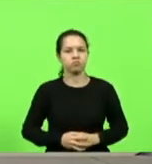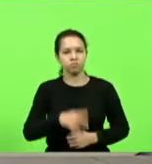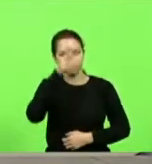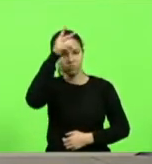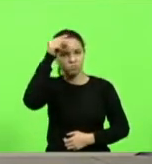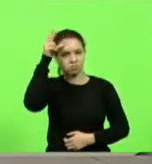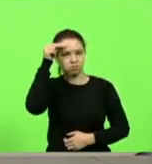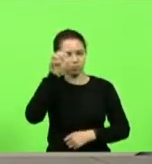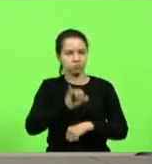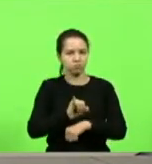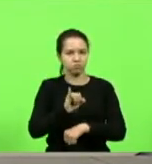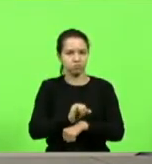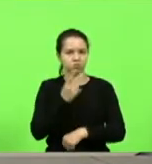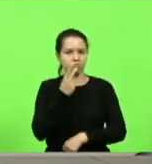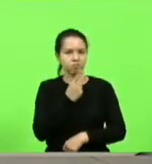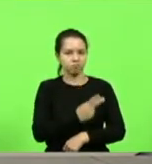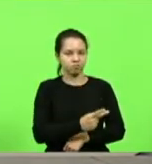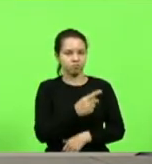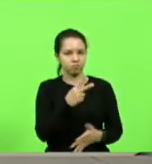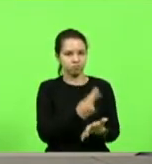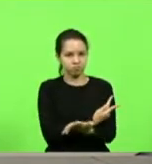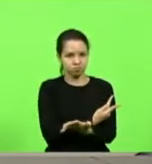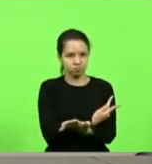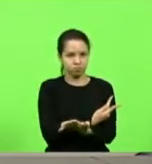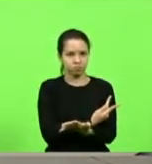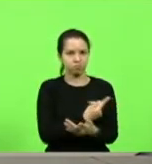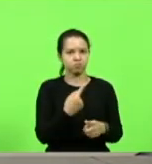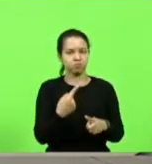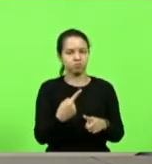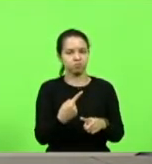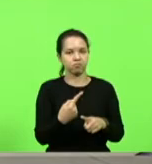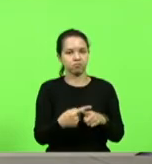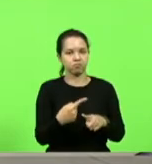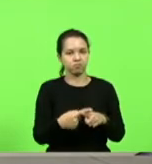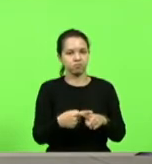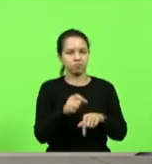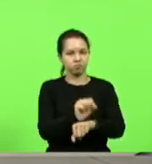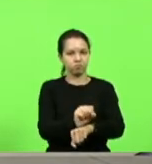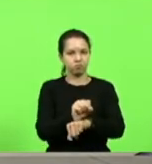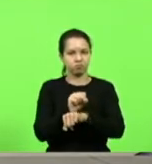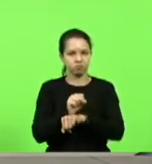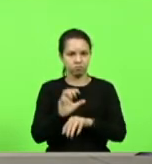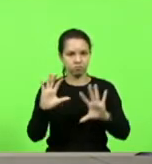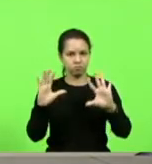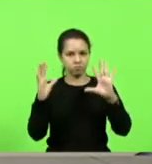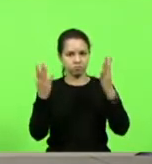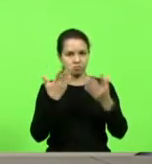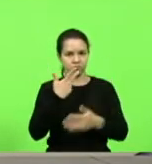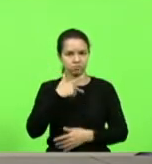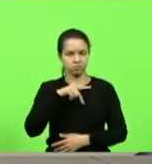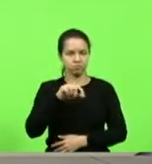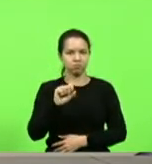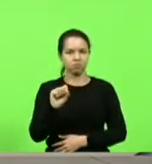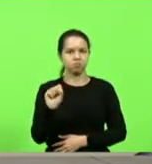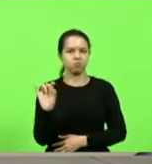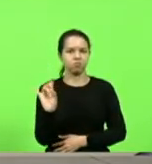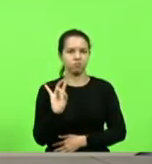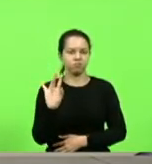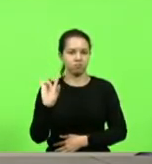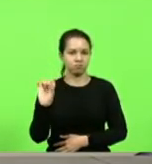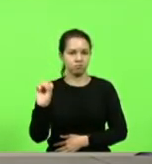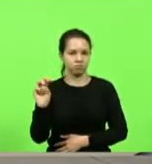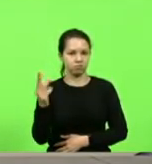de Itajaí, que suspendeu o evento Criança Viada Show, que receberia verba da Lei de